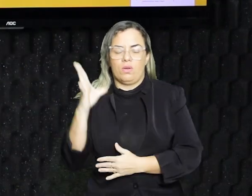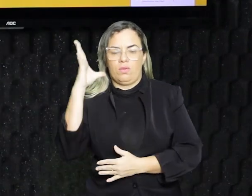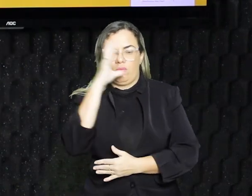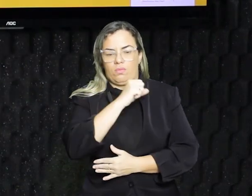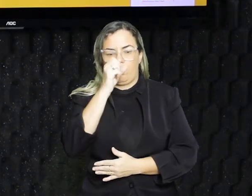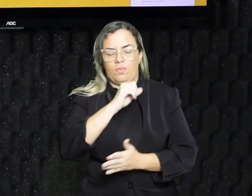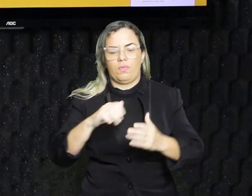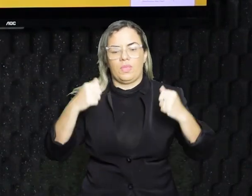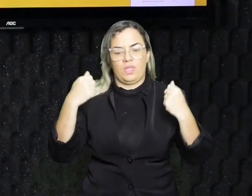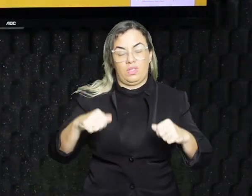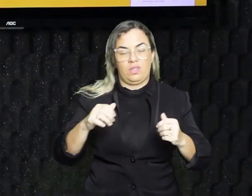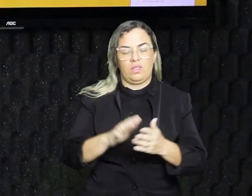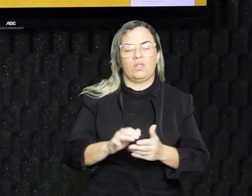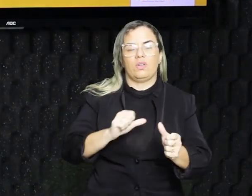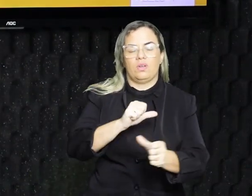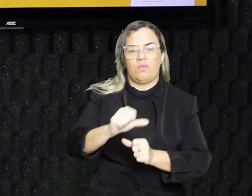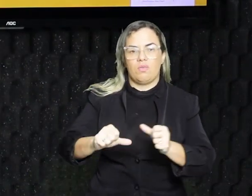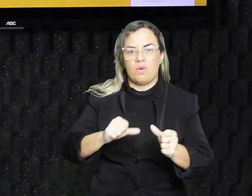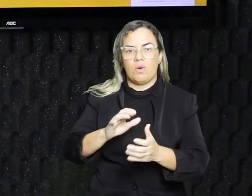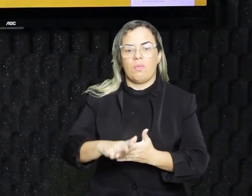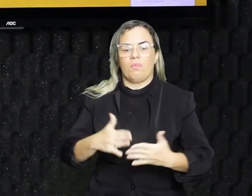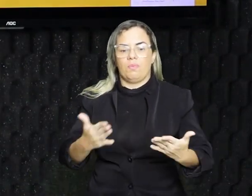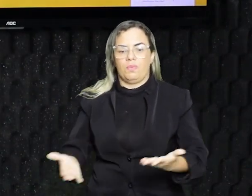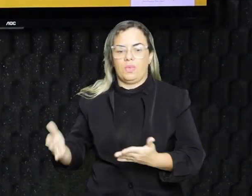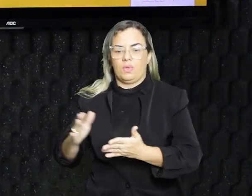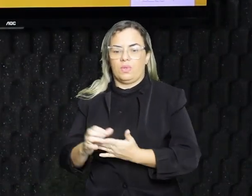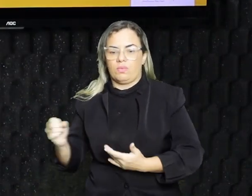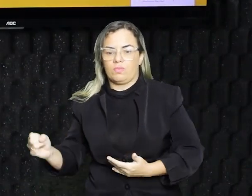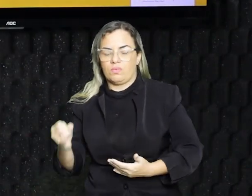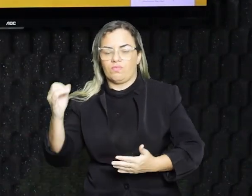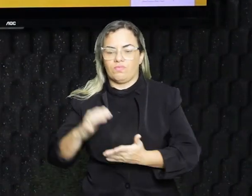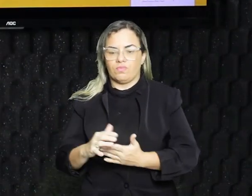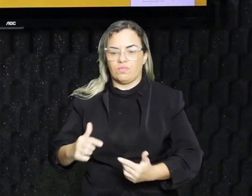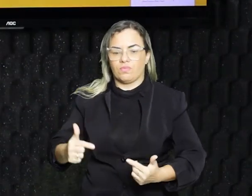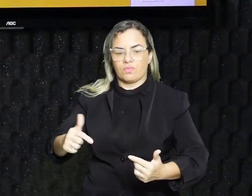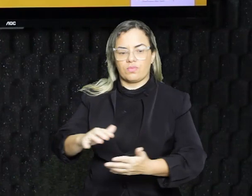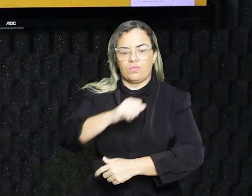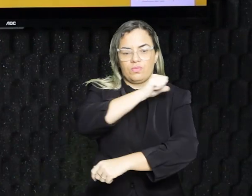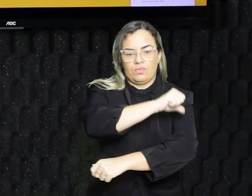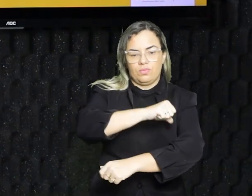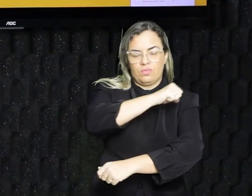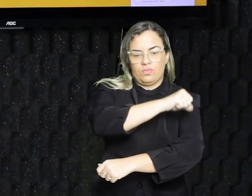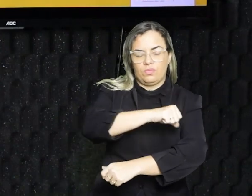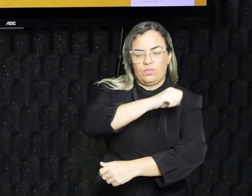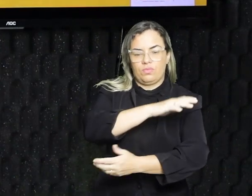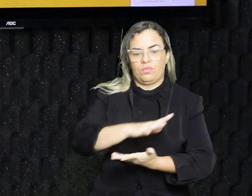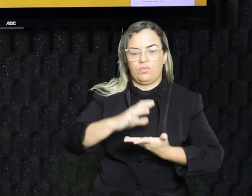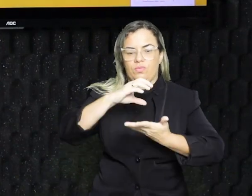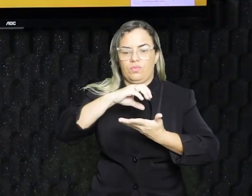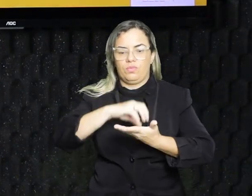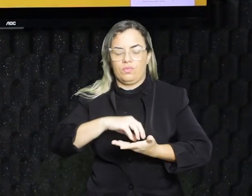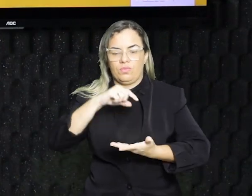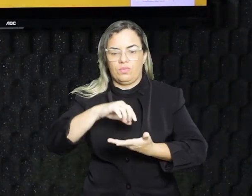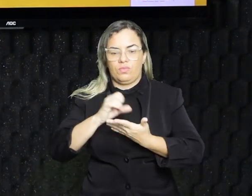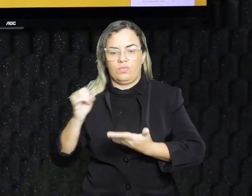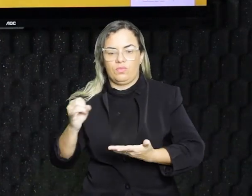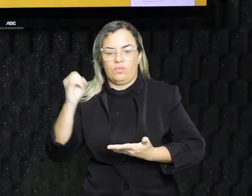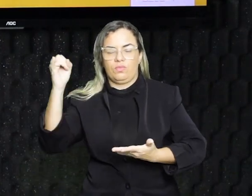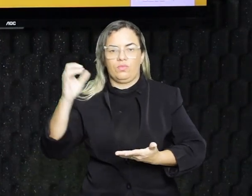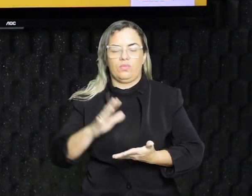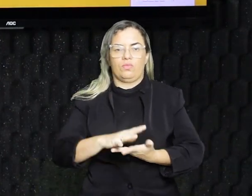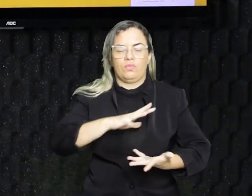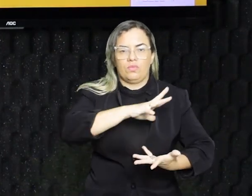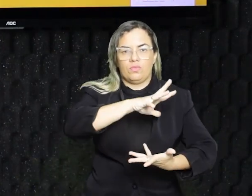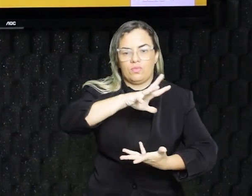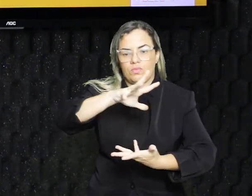vai precisar sofrer. Parte importante na tentativa de tornar o Rio de Janeiro um polo de serviços